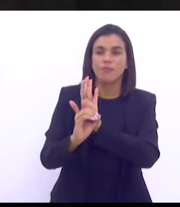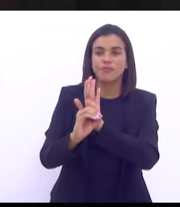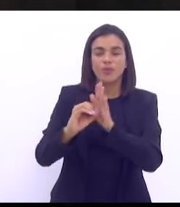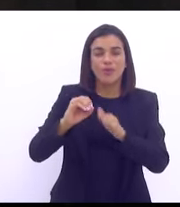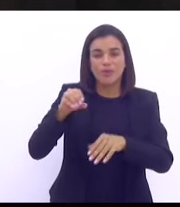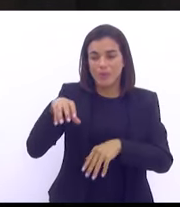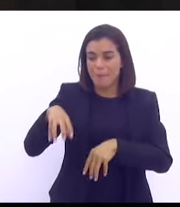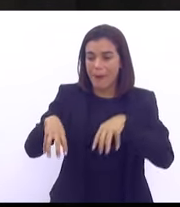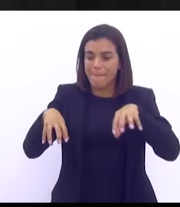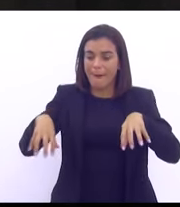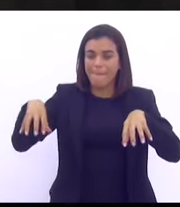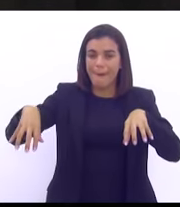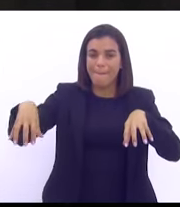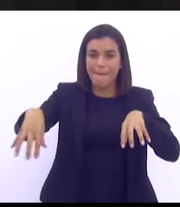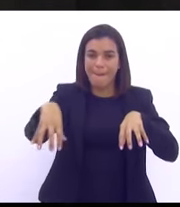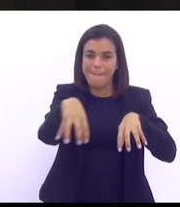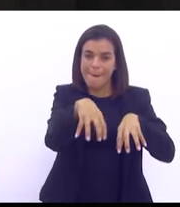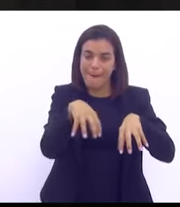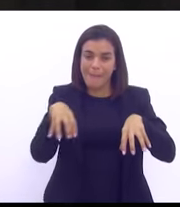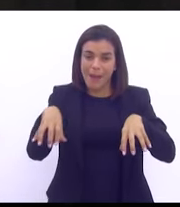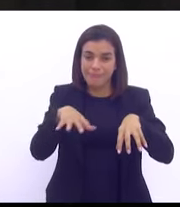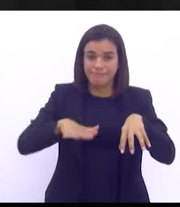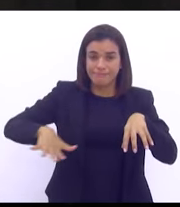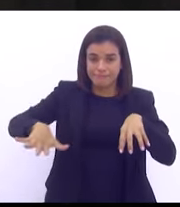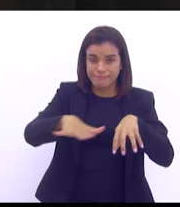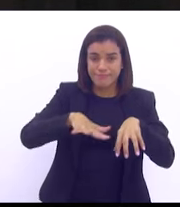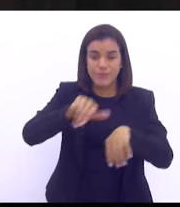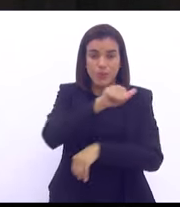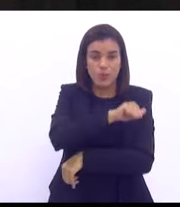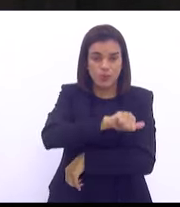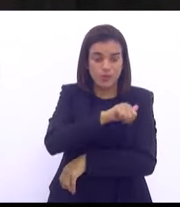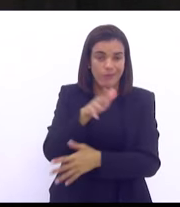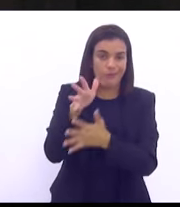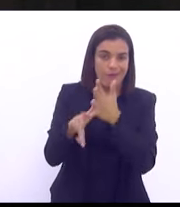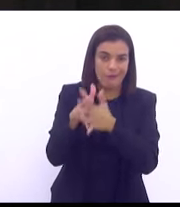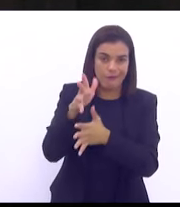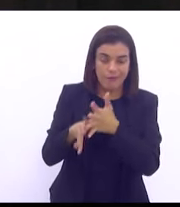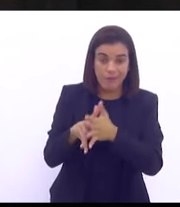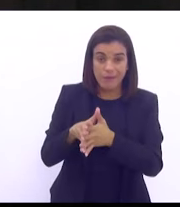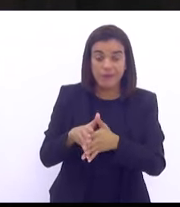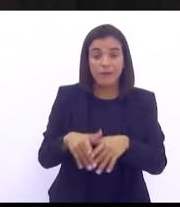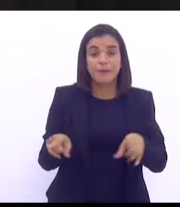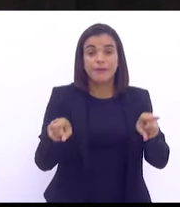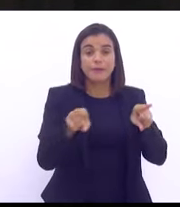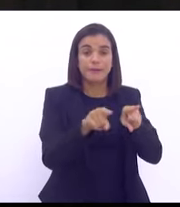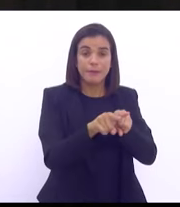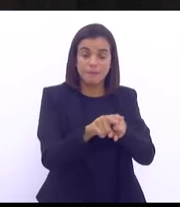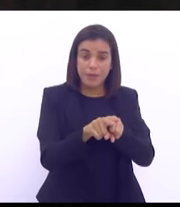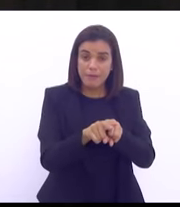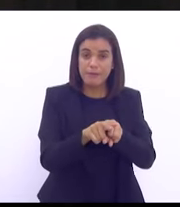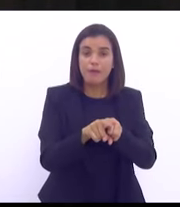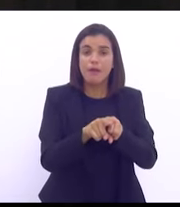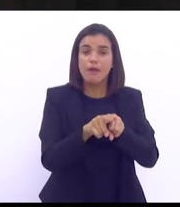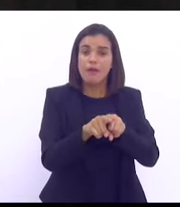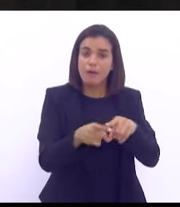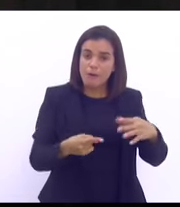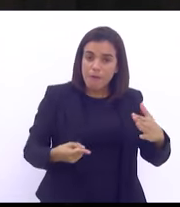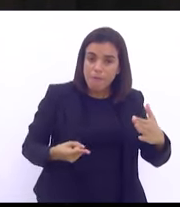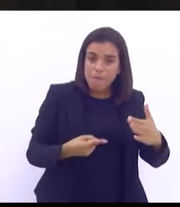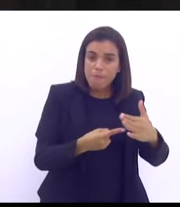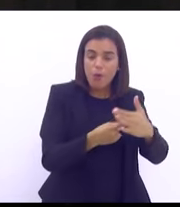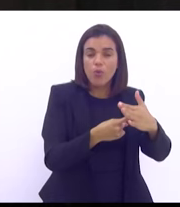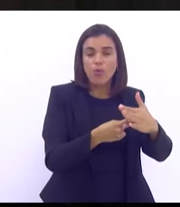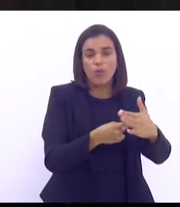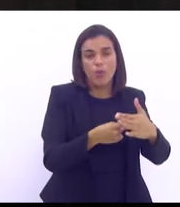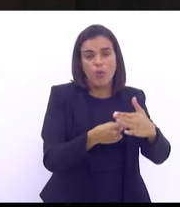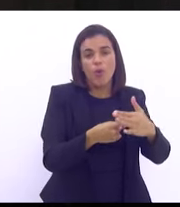áreas aqui do Rio de Janeiro, do estado do Rio de Janeiro, que foram afetadas. E, além disso, eu acionei o